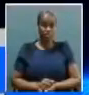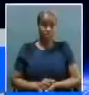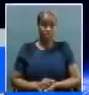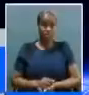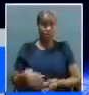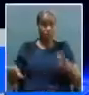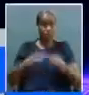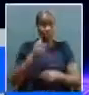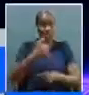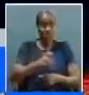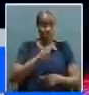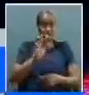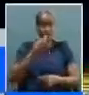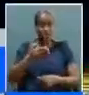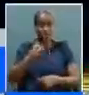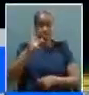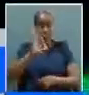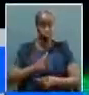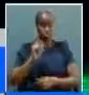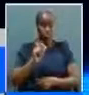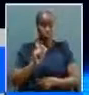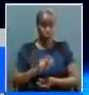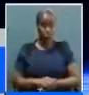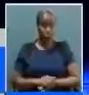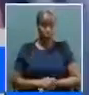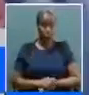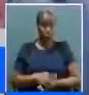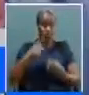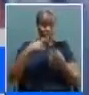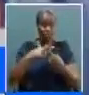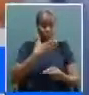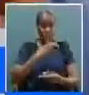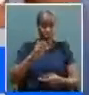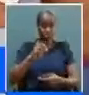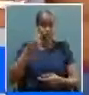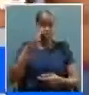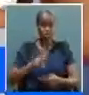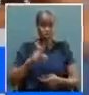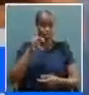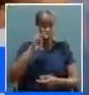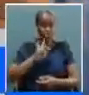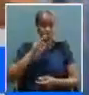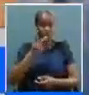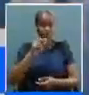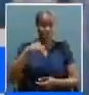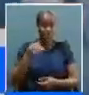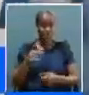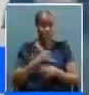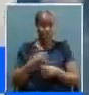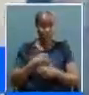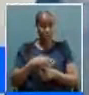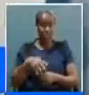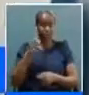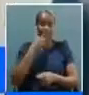Arrecadou 547 pontos, com uma vantagem de 18 sobre a segunda classificada, Vanice da Luz, da Ilha do Sal.